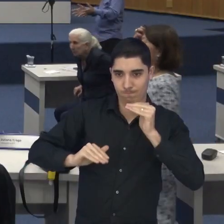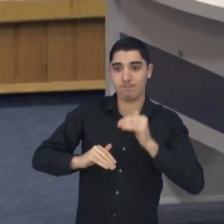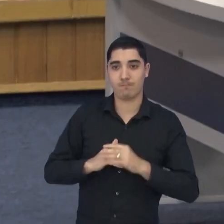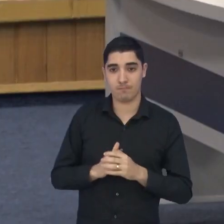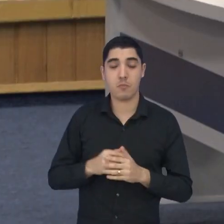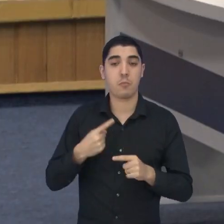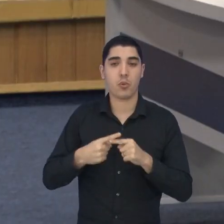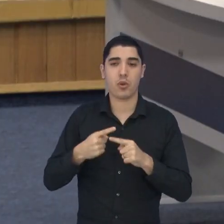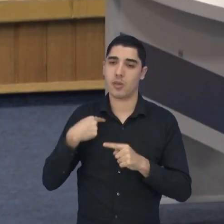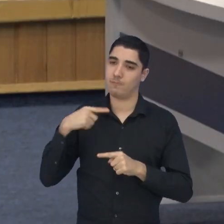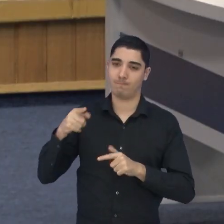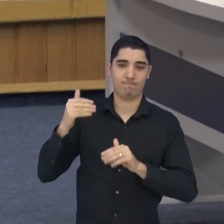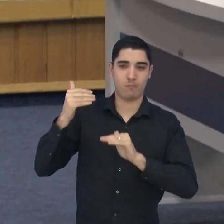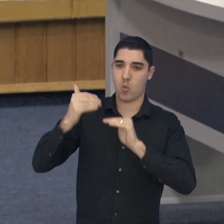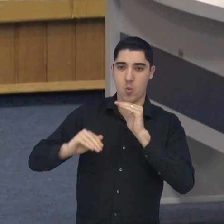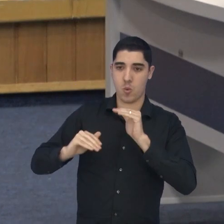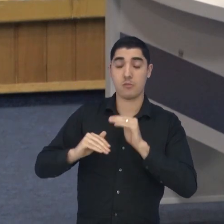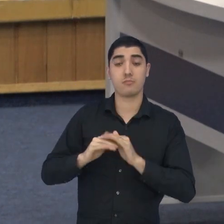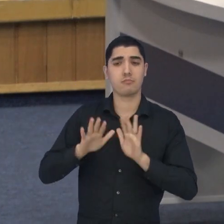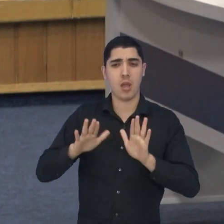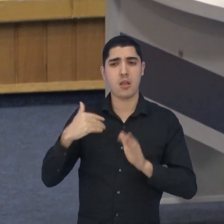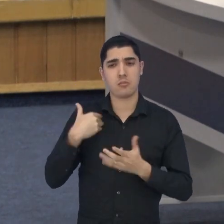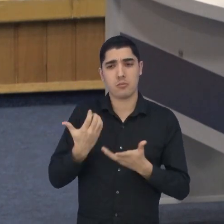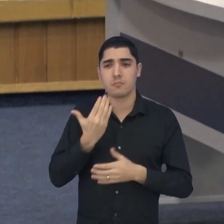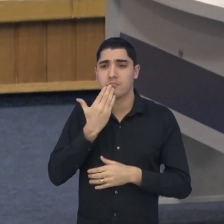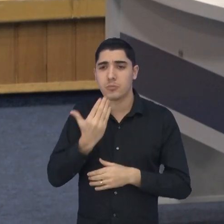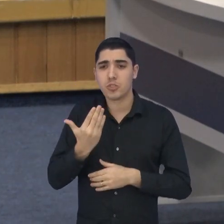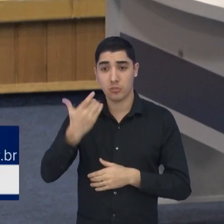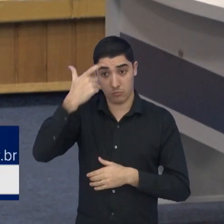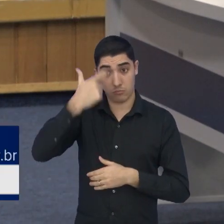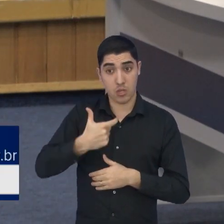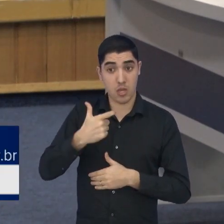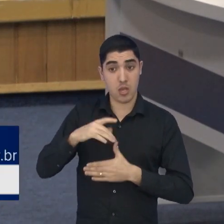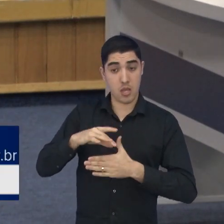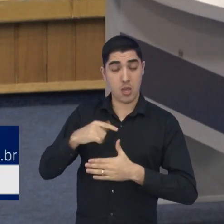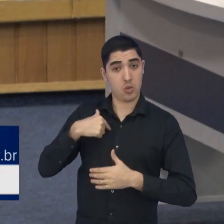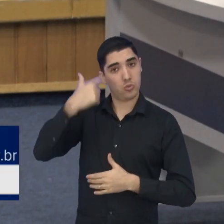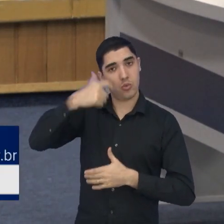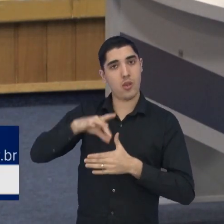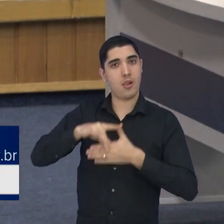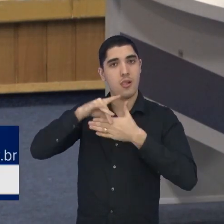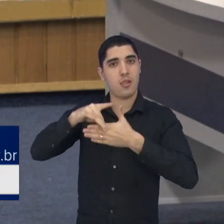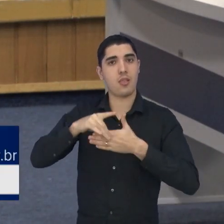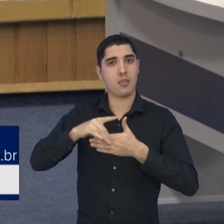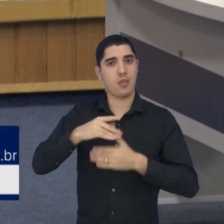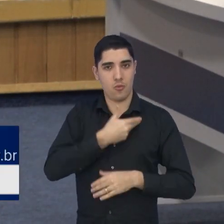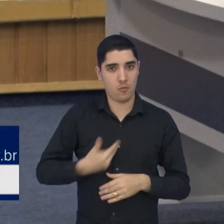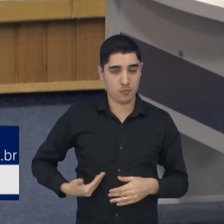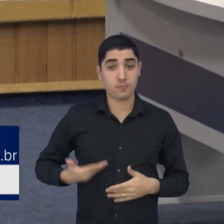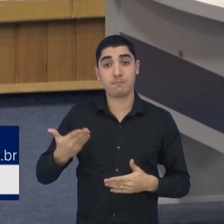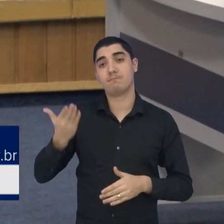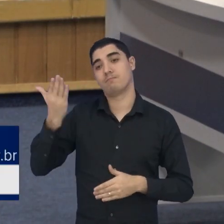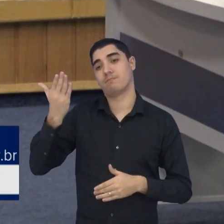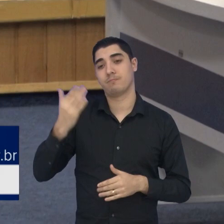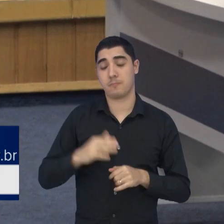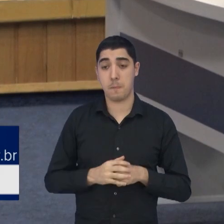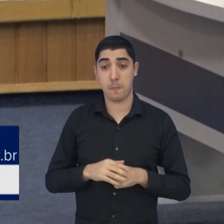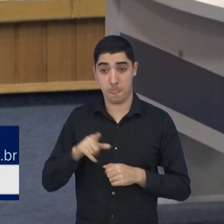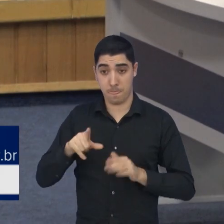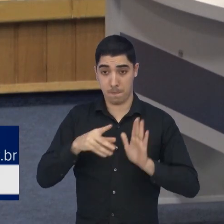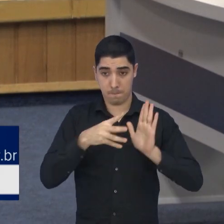não concordo. Agora, fazer aqui um pedido para o líder de governo. Essa emenda